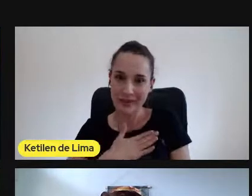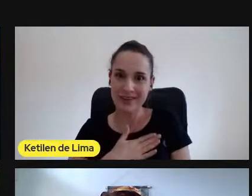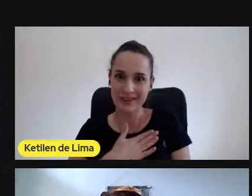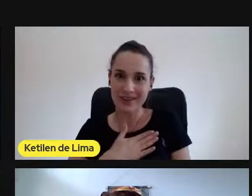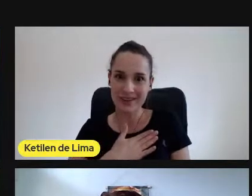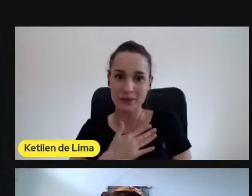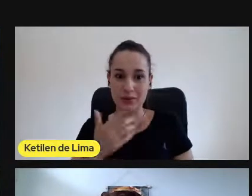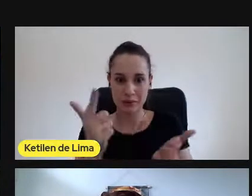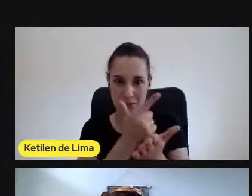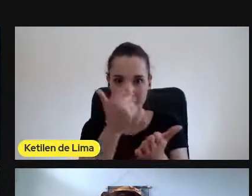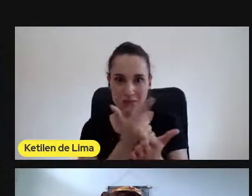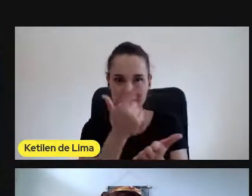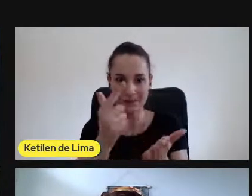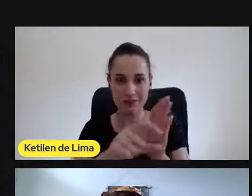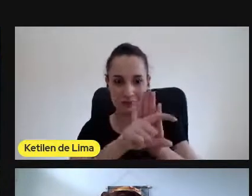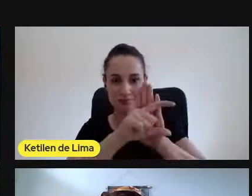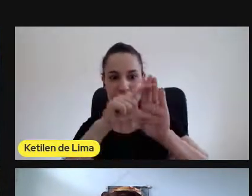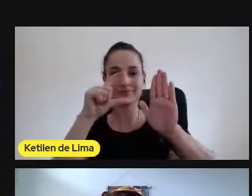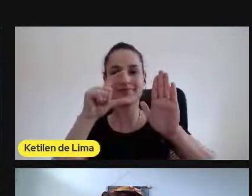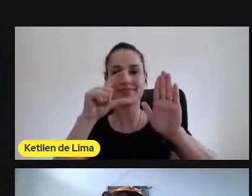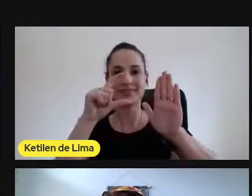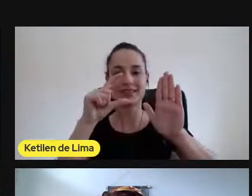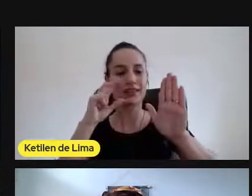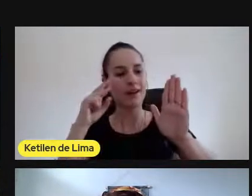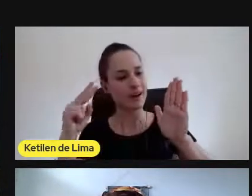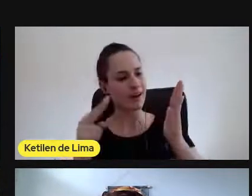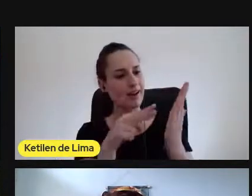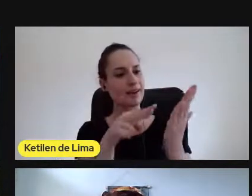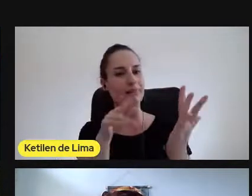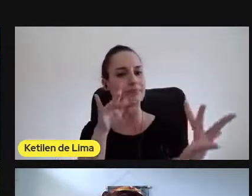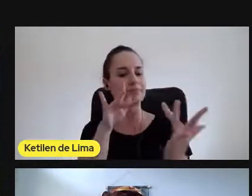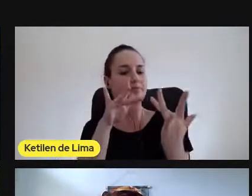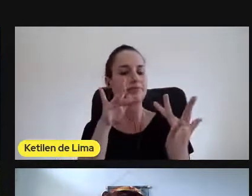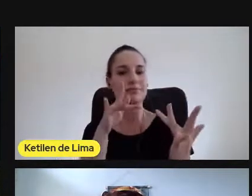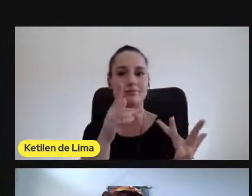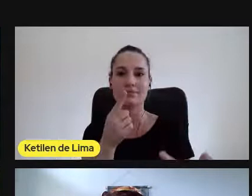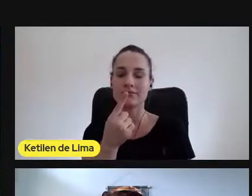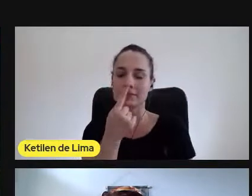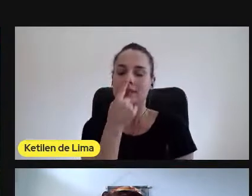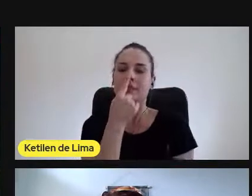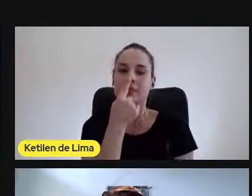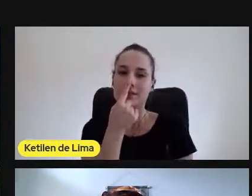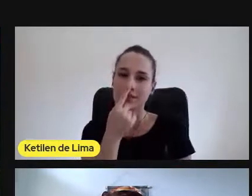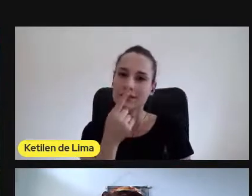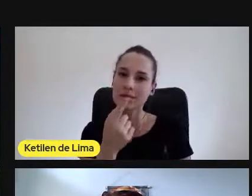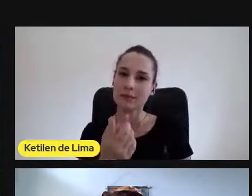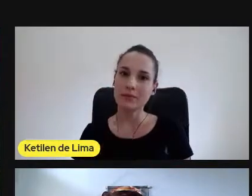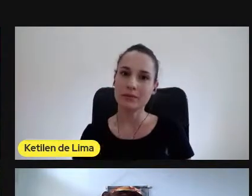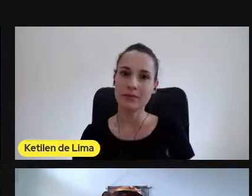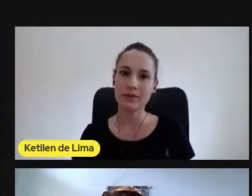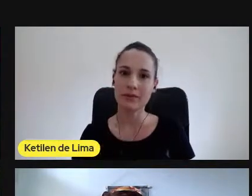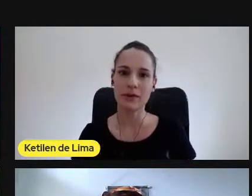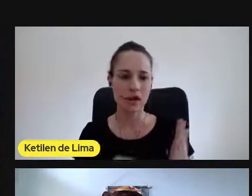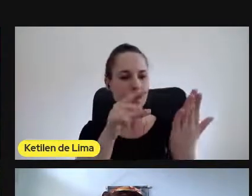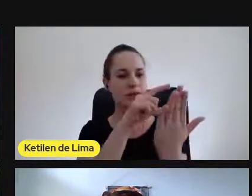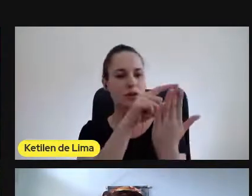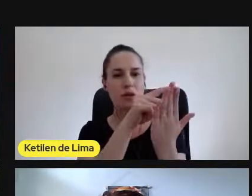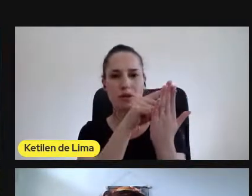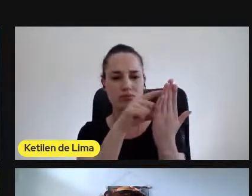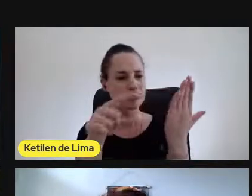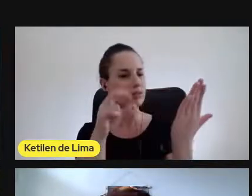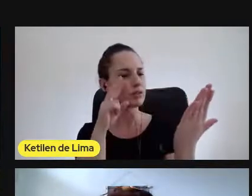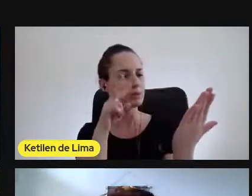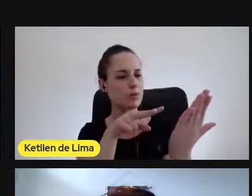da nossa própria cabeça, né? Porque se a gente consegue ler e se identificar, alguns trechos, alguns não, e eu acho que se a gente reler daqui a um